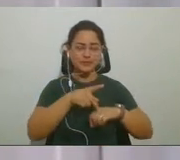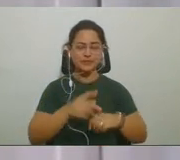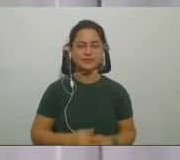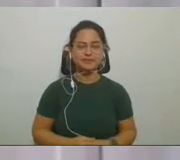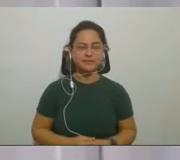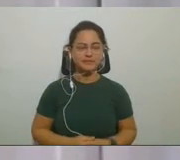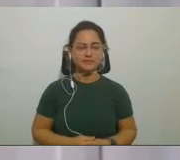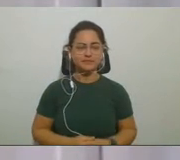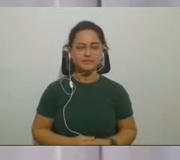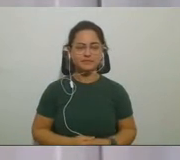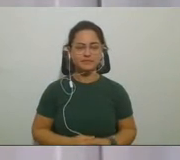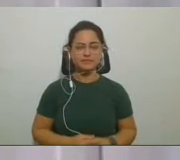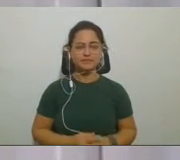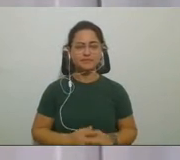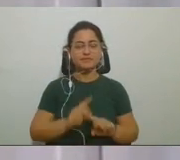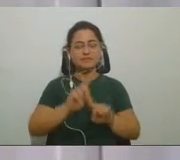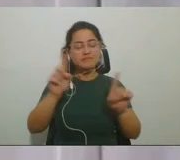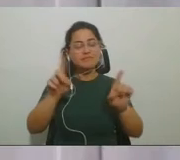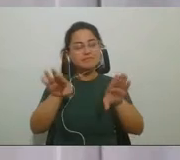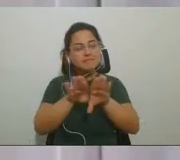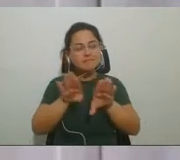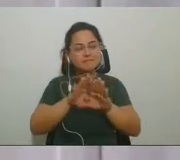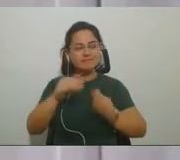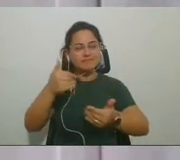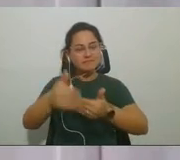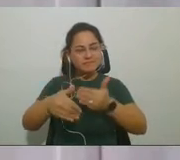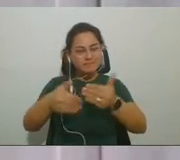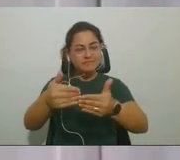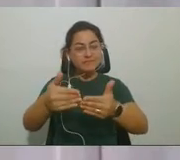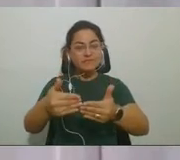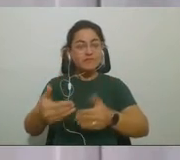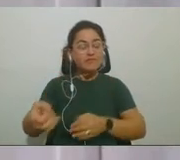Mas, muito mais tarde, tivemos formas renovadas